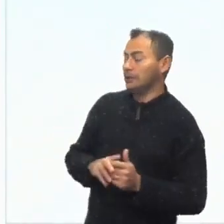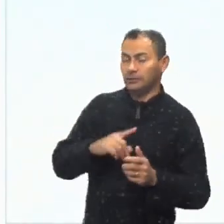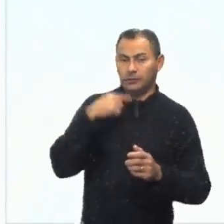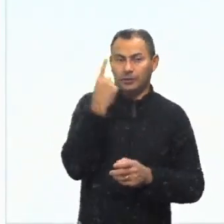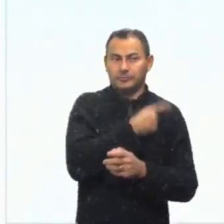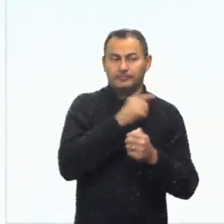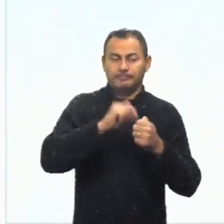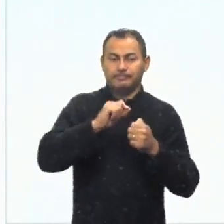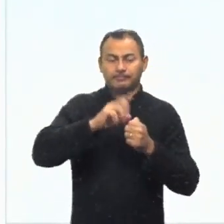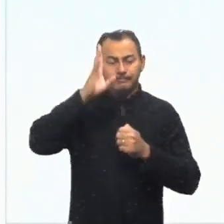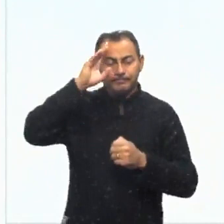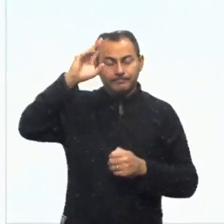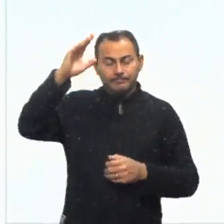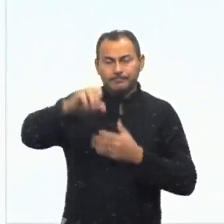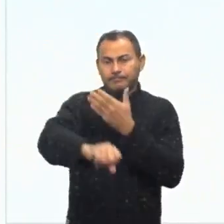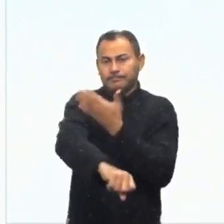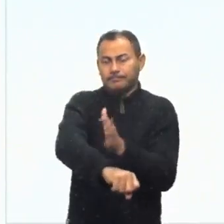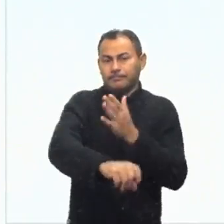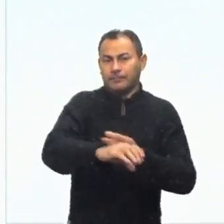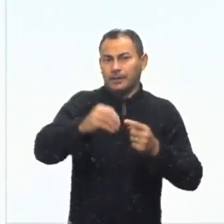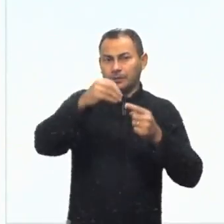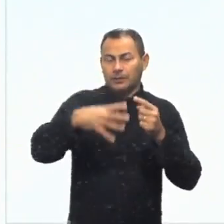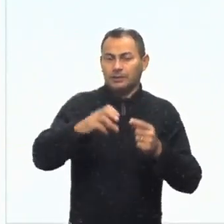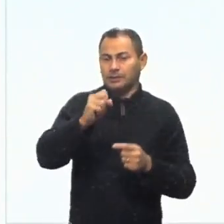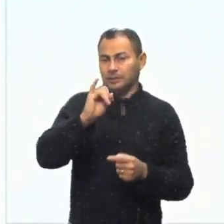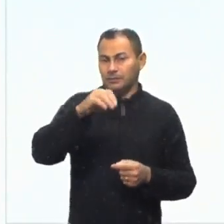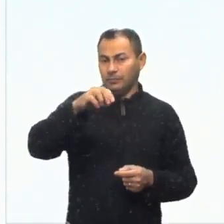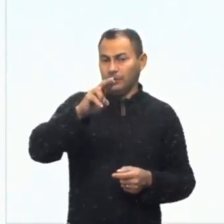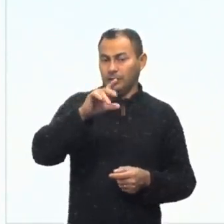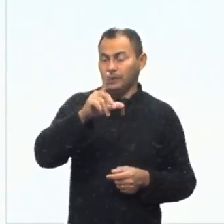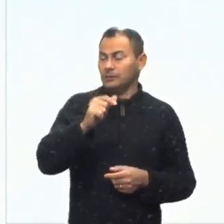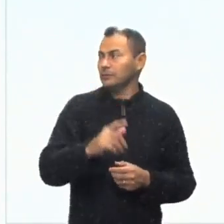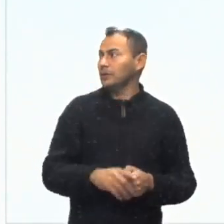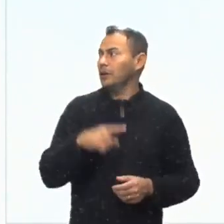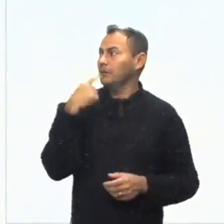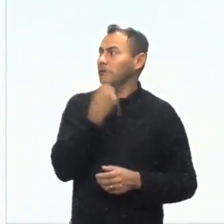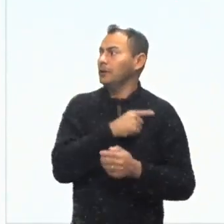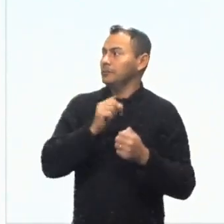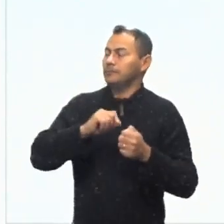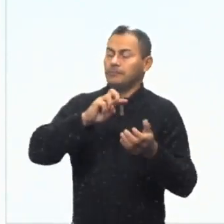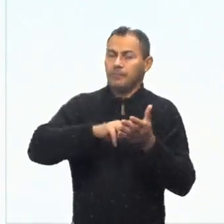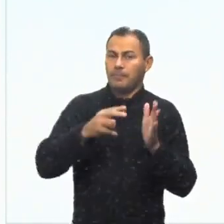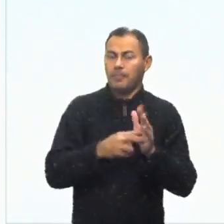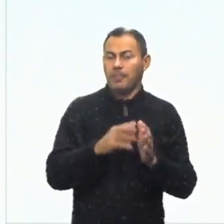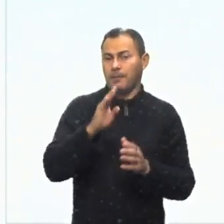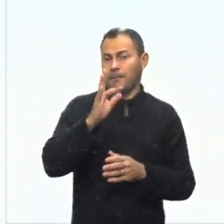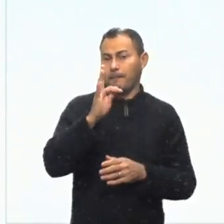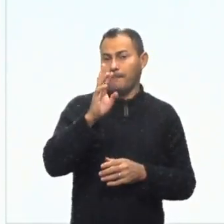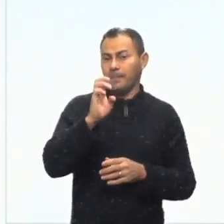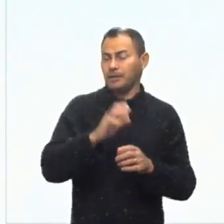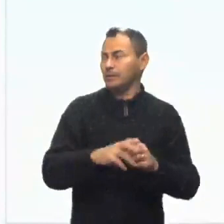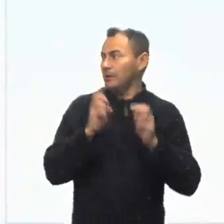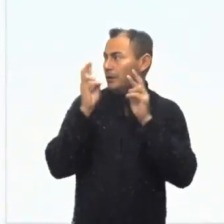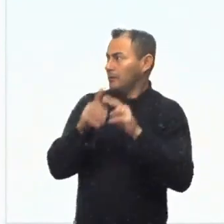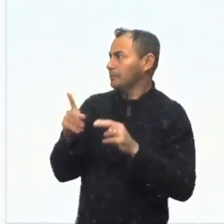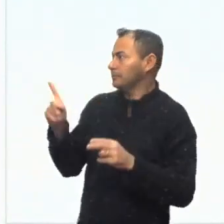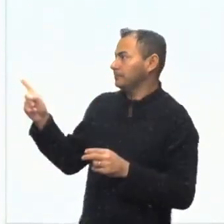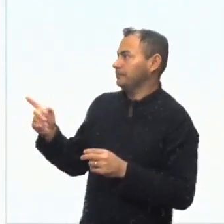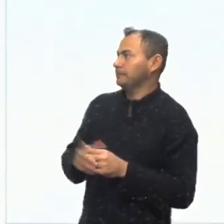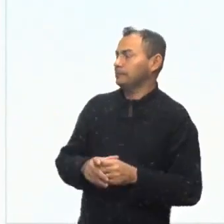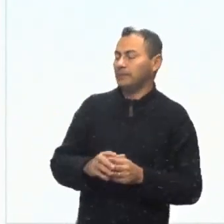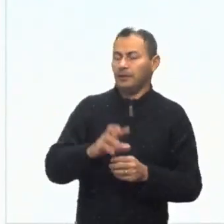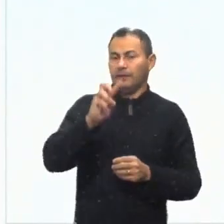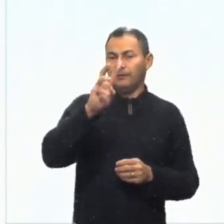batendo com tudo que você está aplicando lá no software de simulação. O que a gente faz? A gente define uma sequência de bits. Lá é o